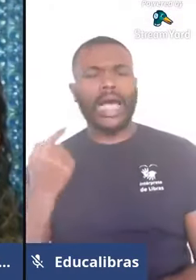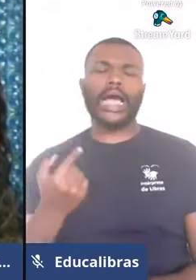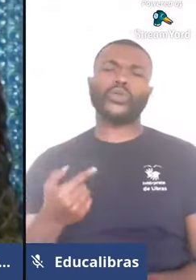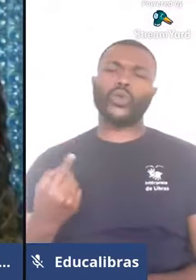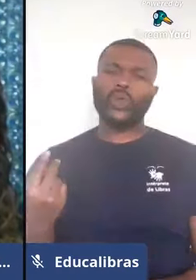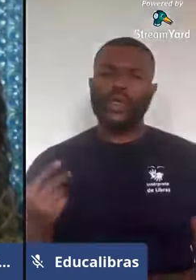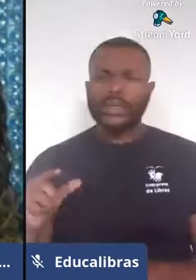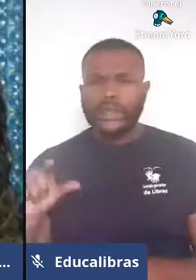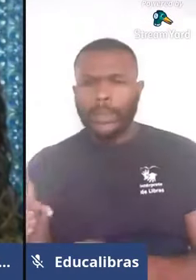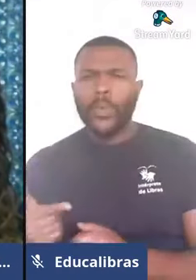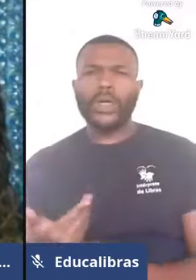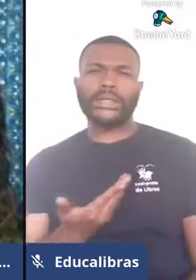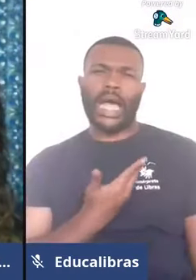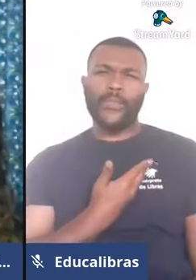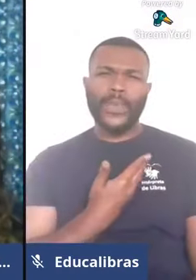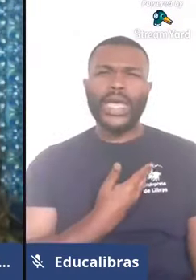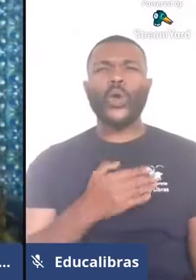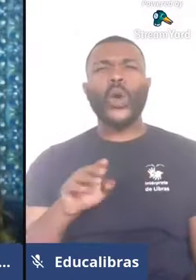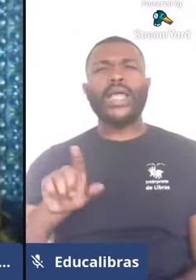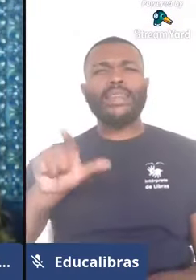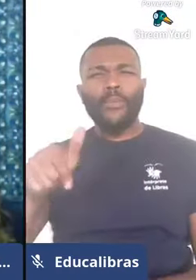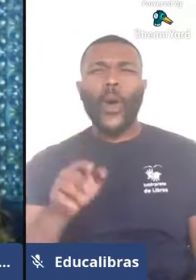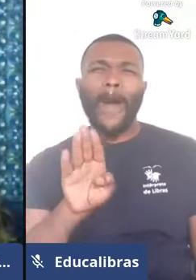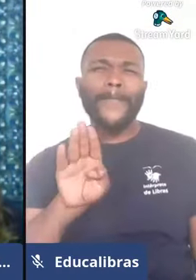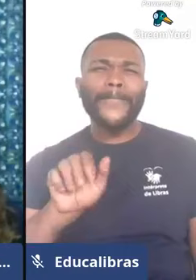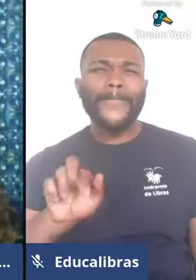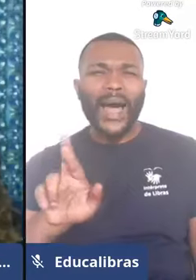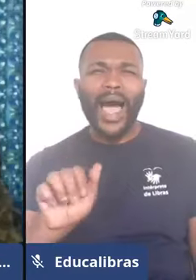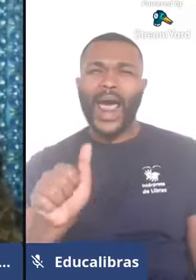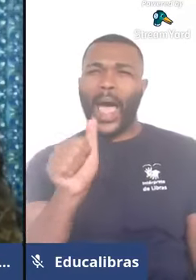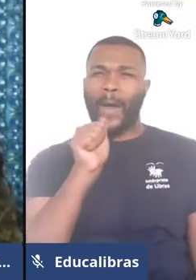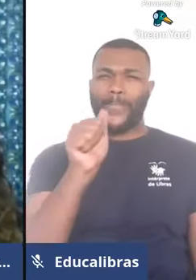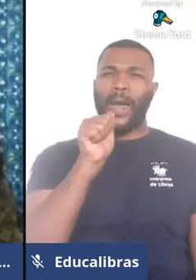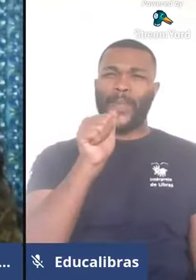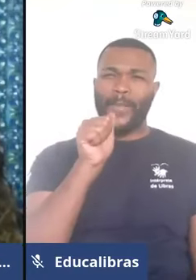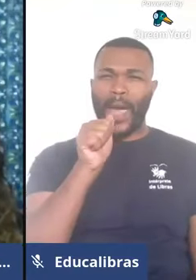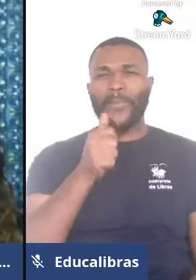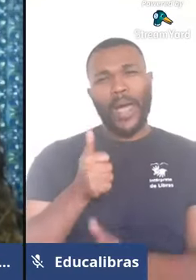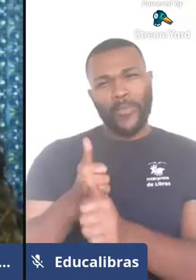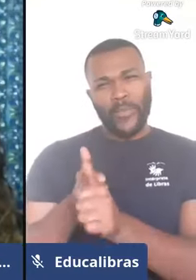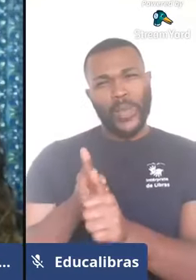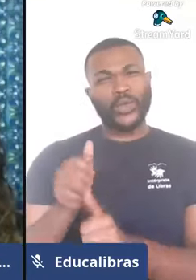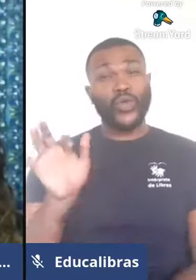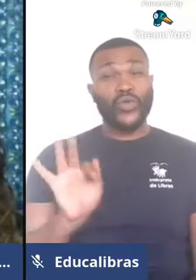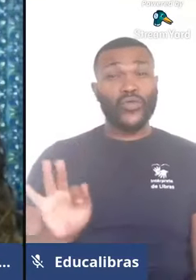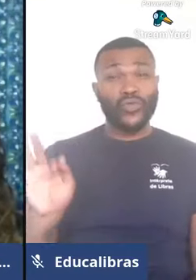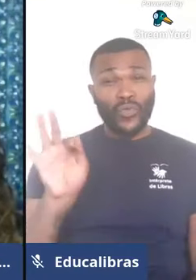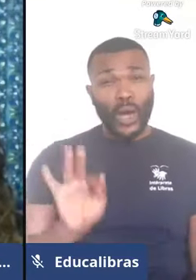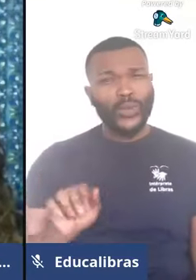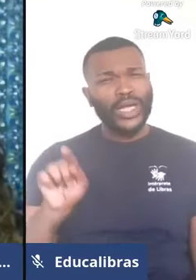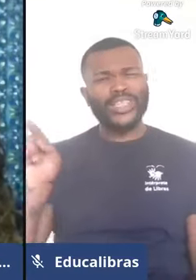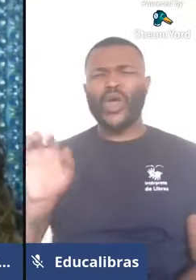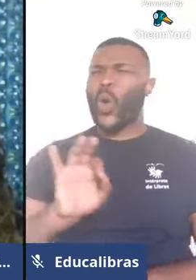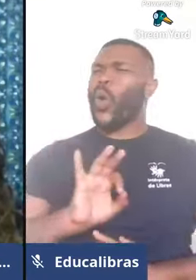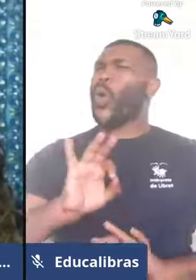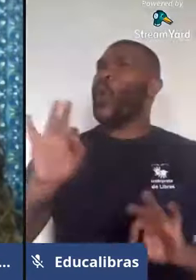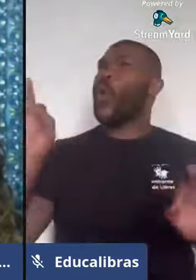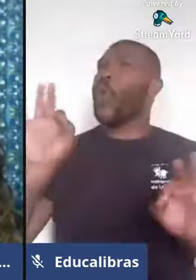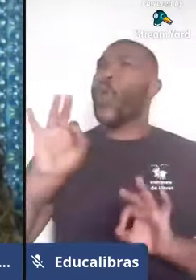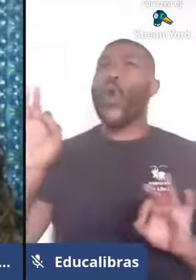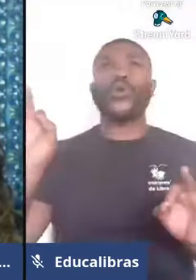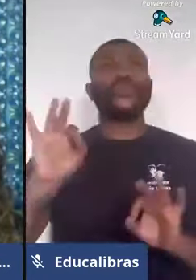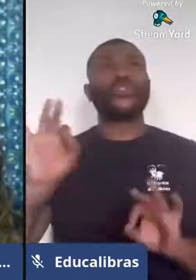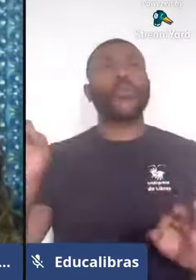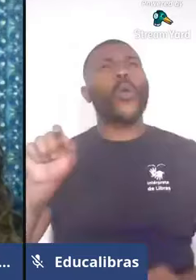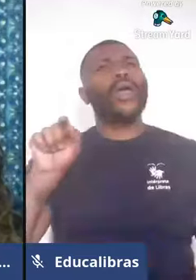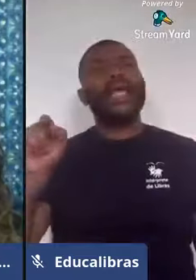bares, botecos na faculdade, juntos também. O Roberto é demais, é sensacional. Ele era um